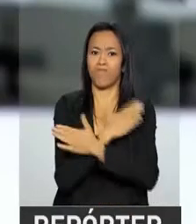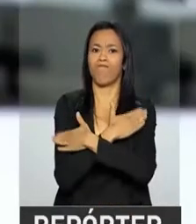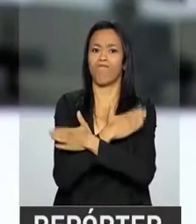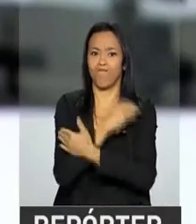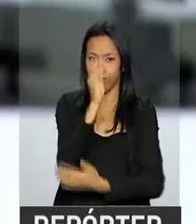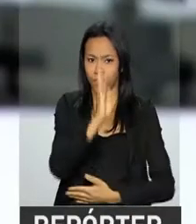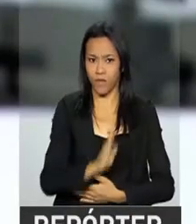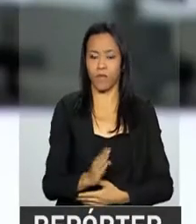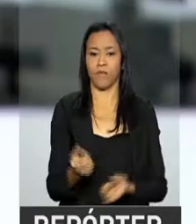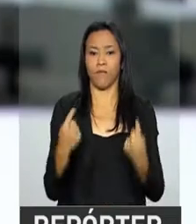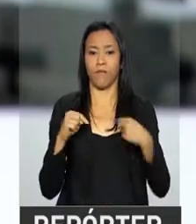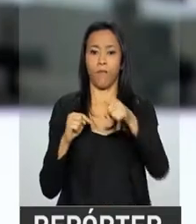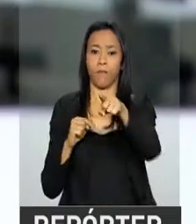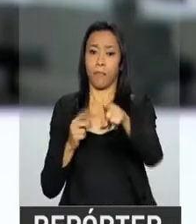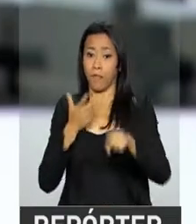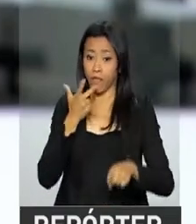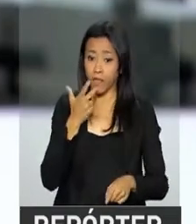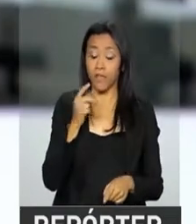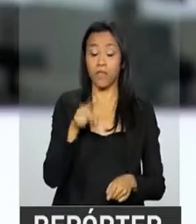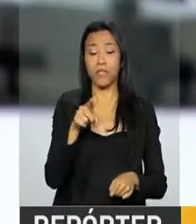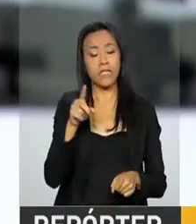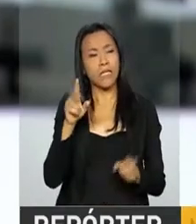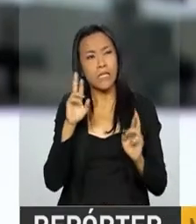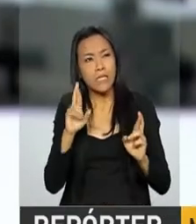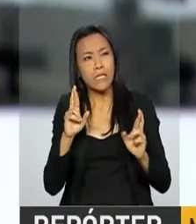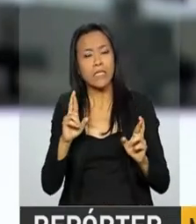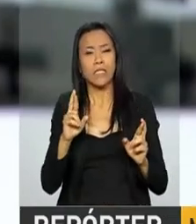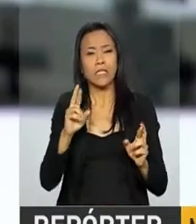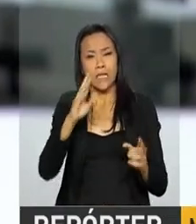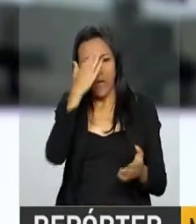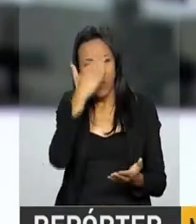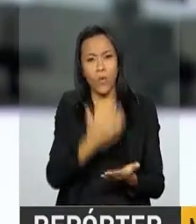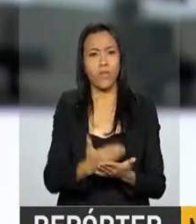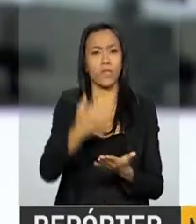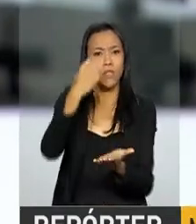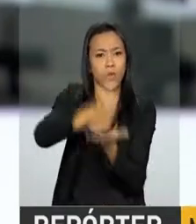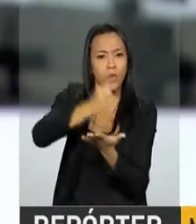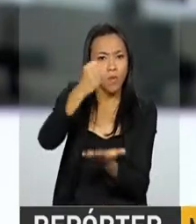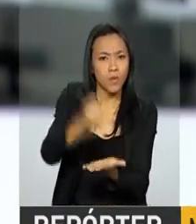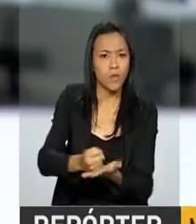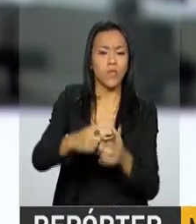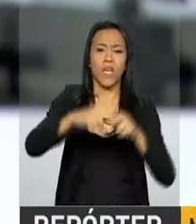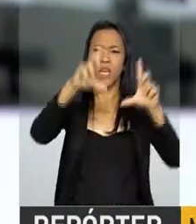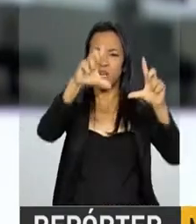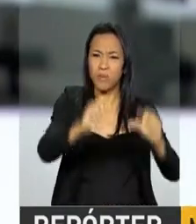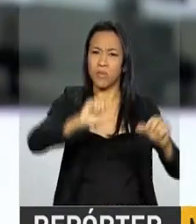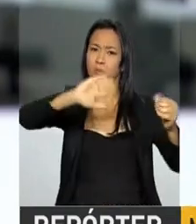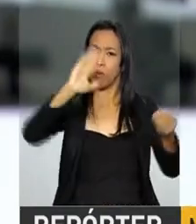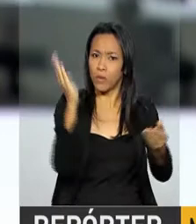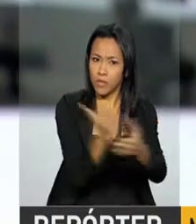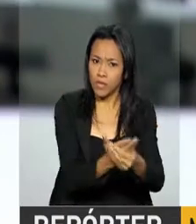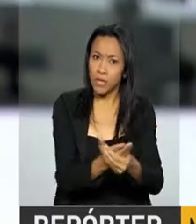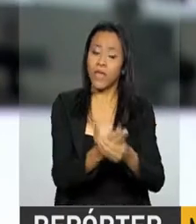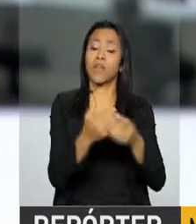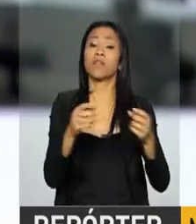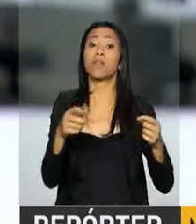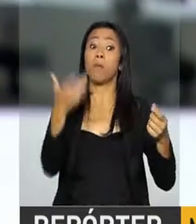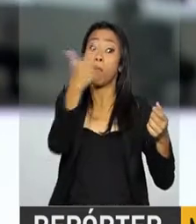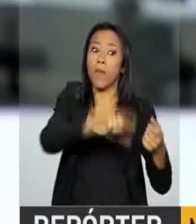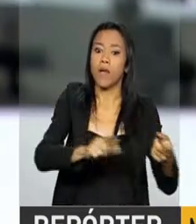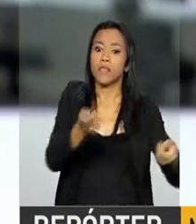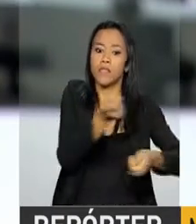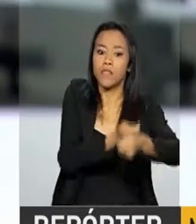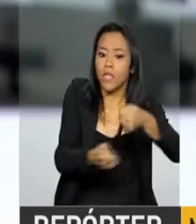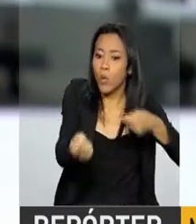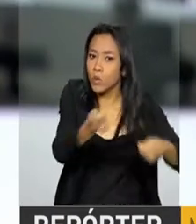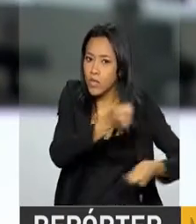Traz aspectos positivos de confiança na contratação, de redução de litígio, de maior nível de negociação no